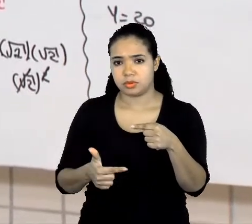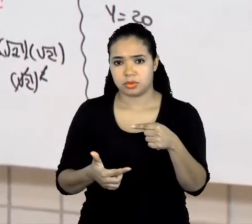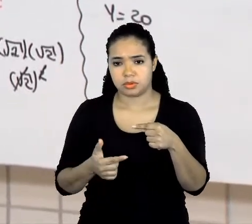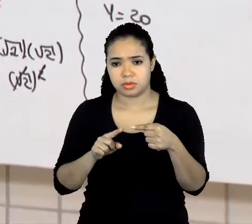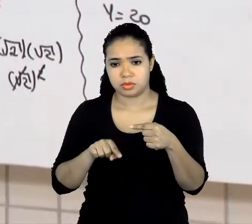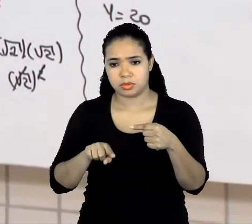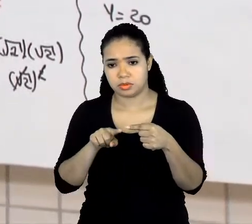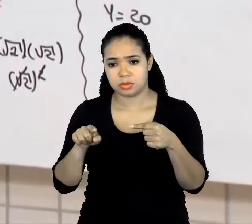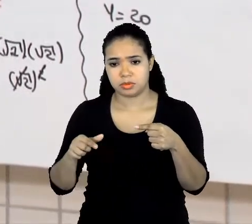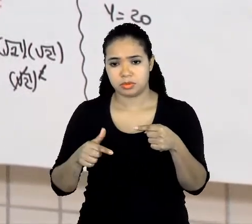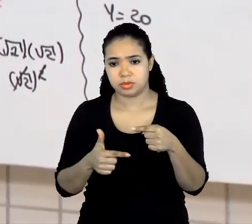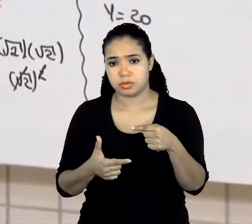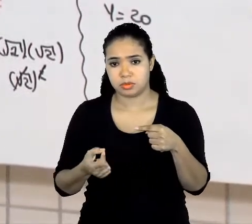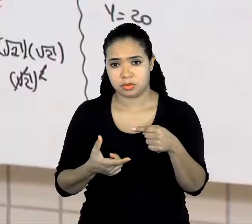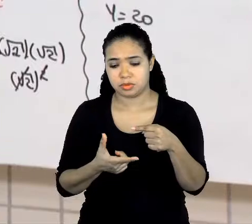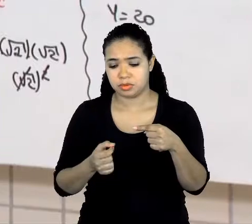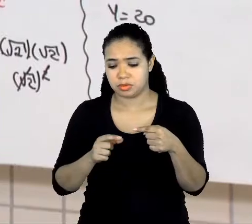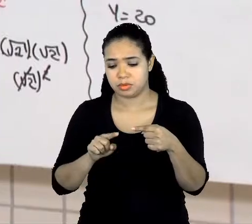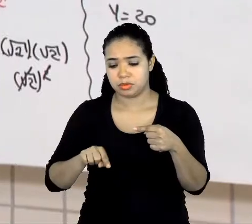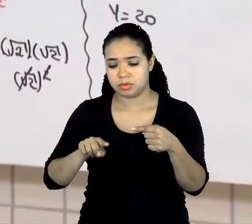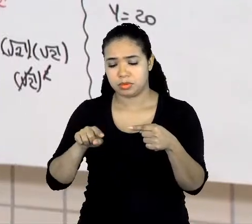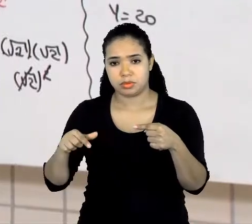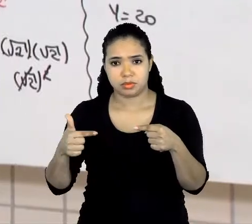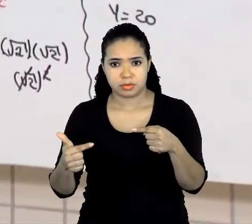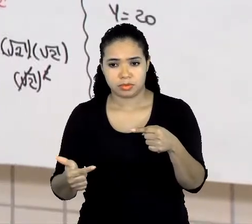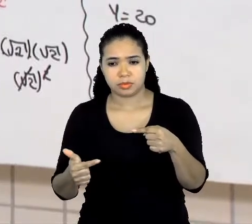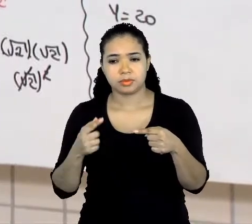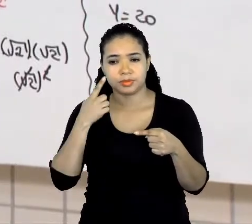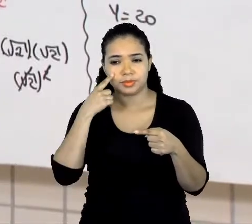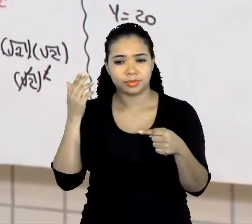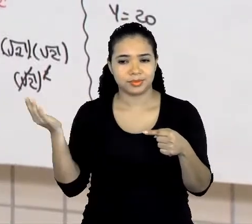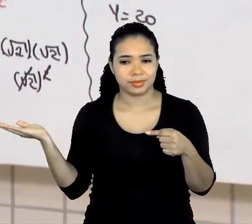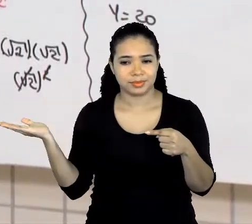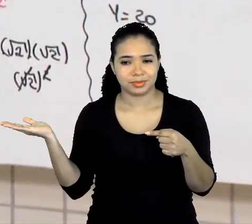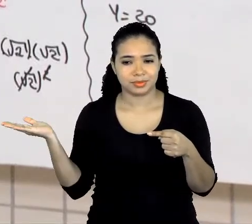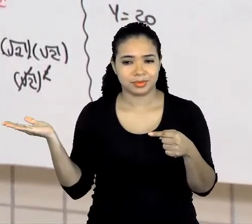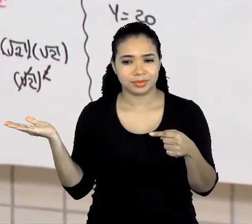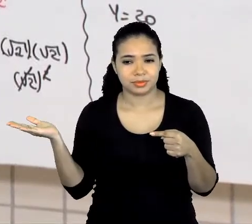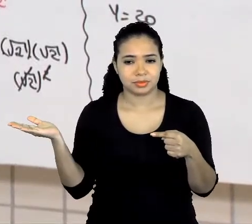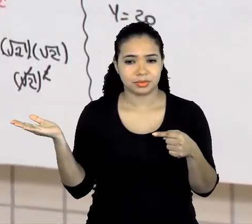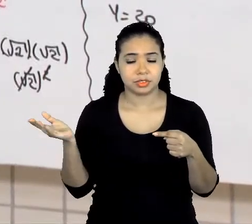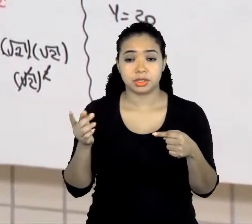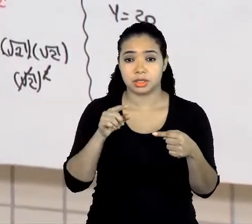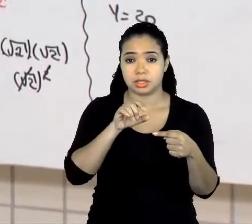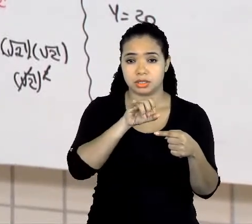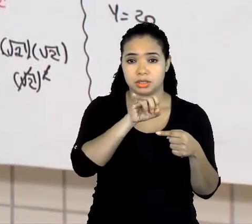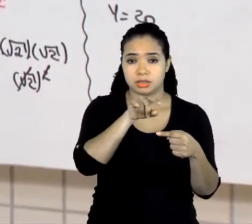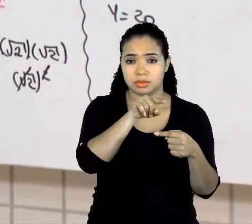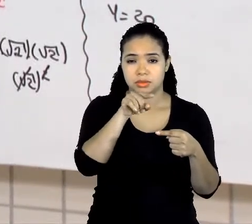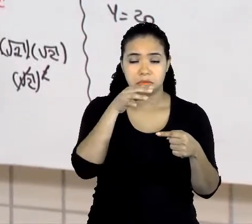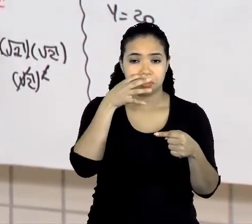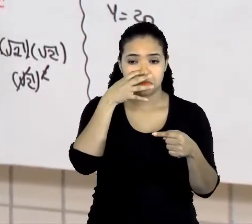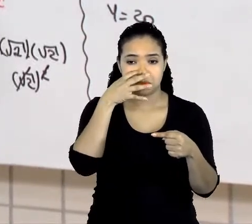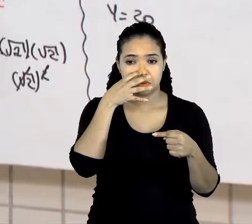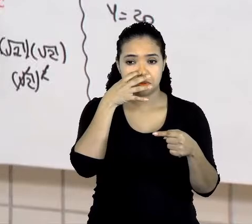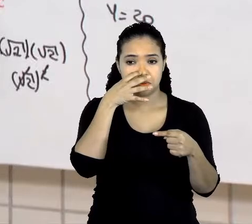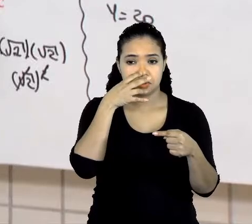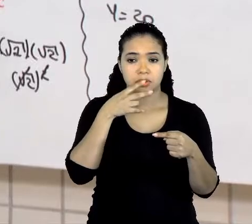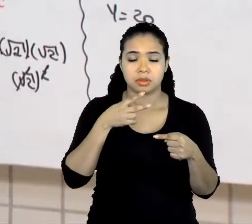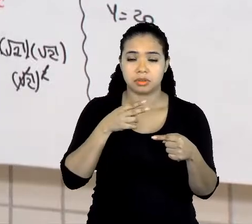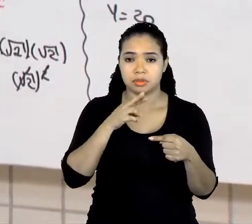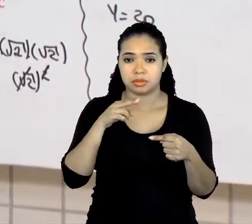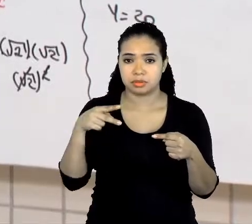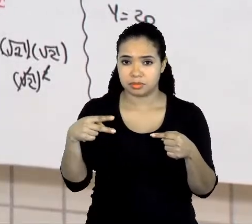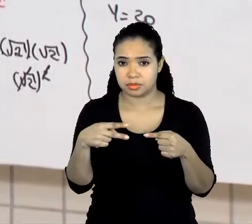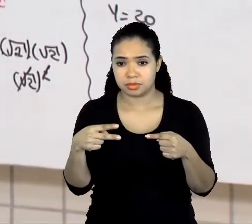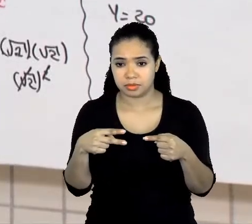Eu não vou terminar esse cálculo por uma coisa simples, uma questão simples. Se você observar, eu cheguei na mesma fração, eu cheguei